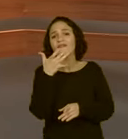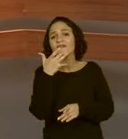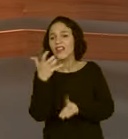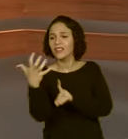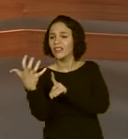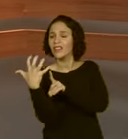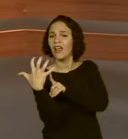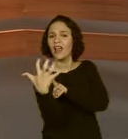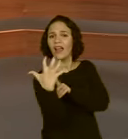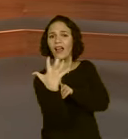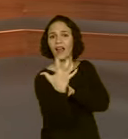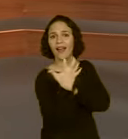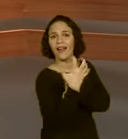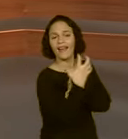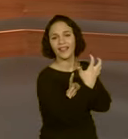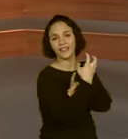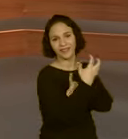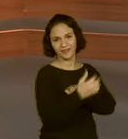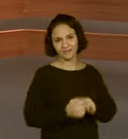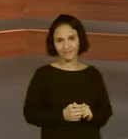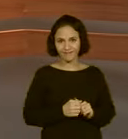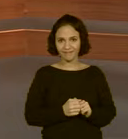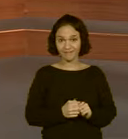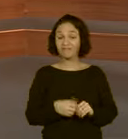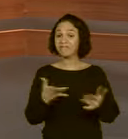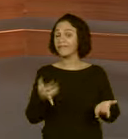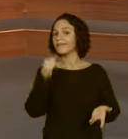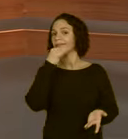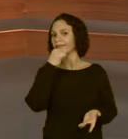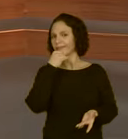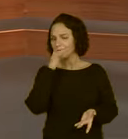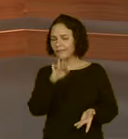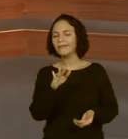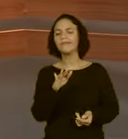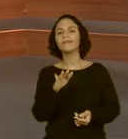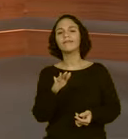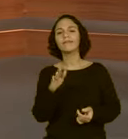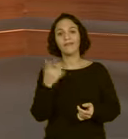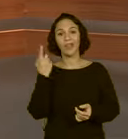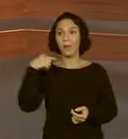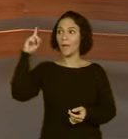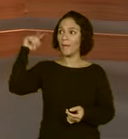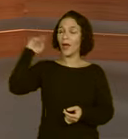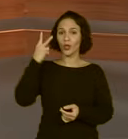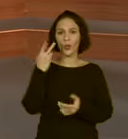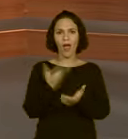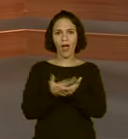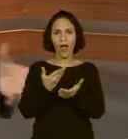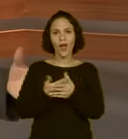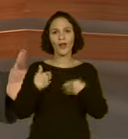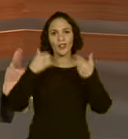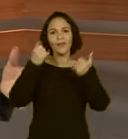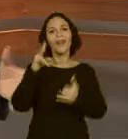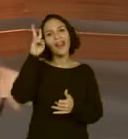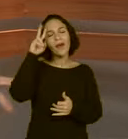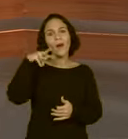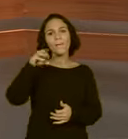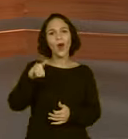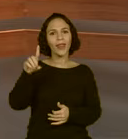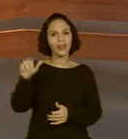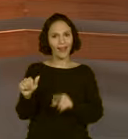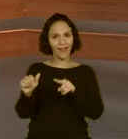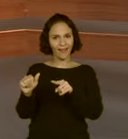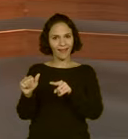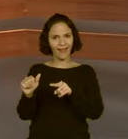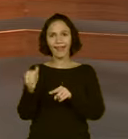às influências externas. Então, por exemplo, nós falamos há 2 aulas atrás sobre a questão da moda. Né?